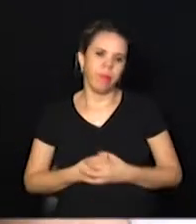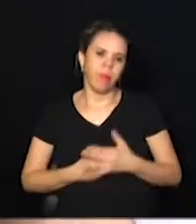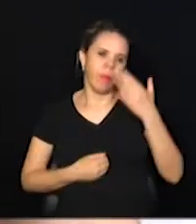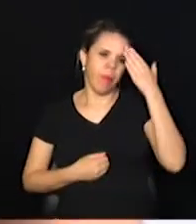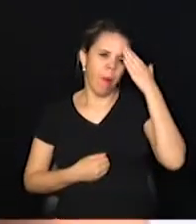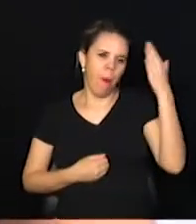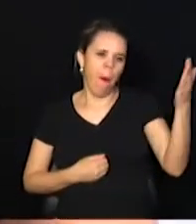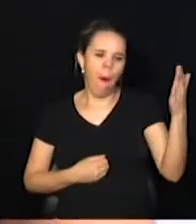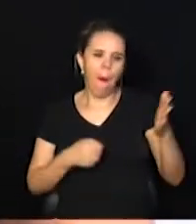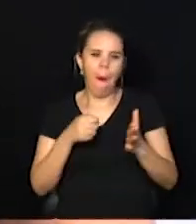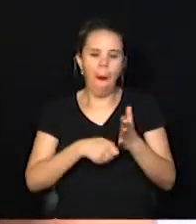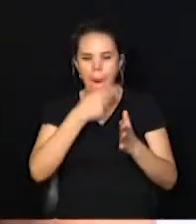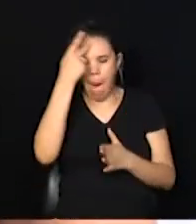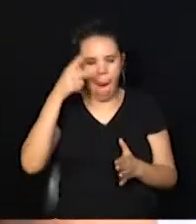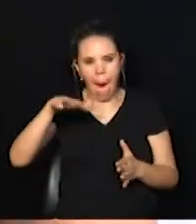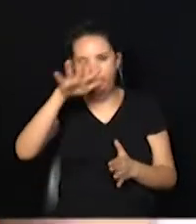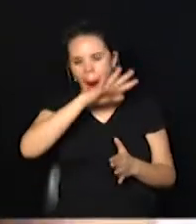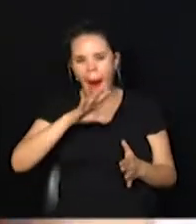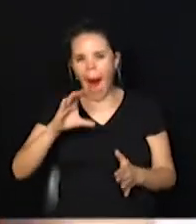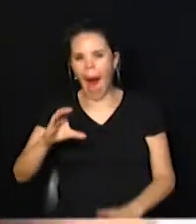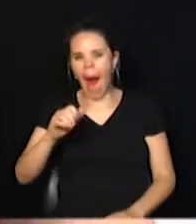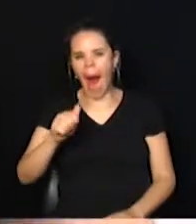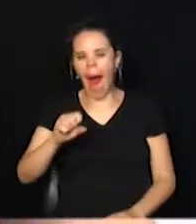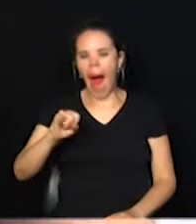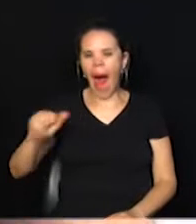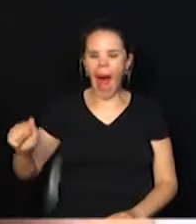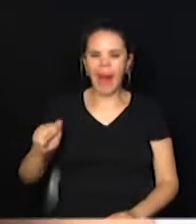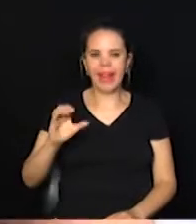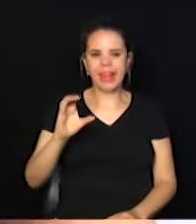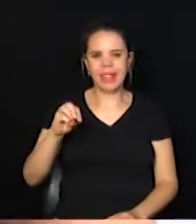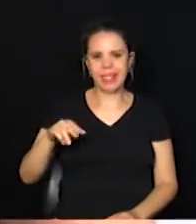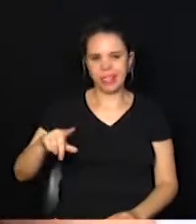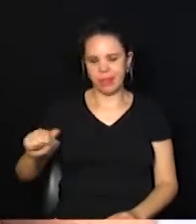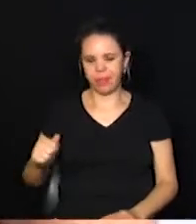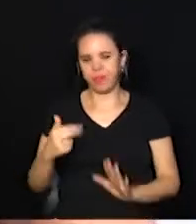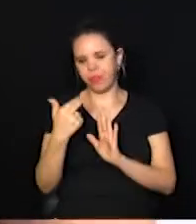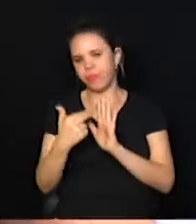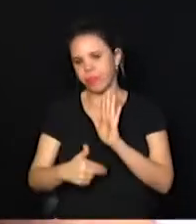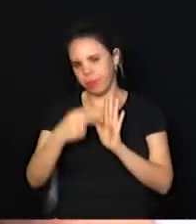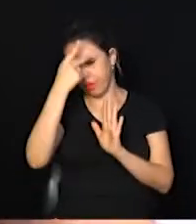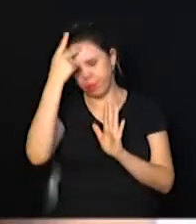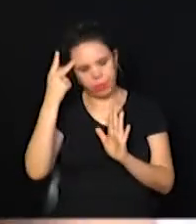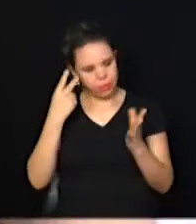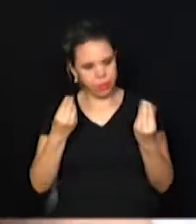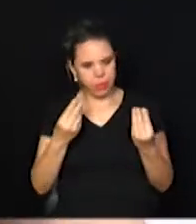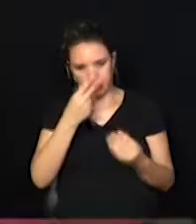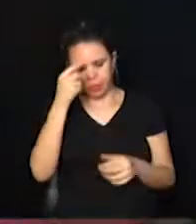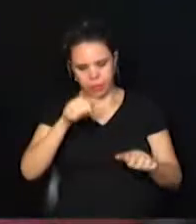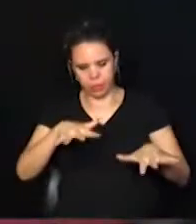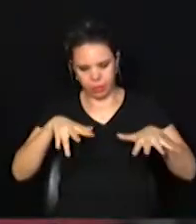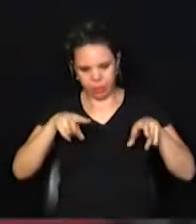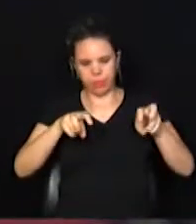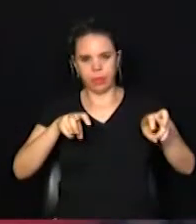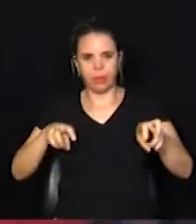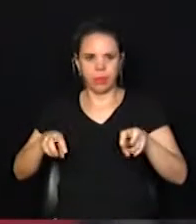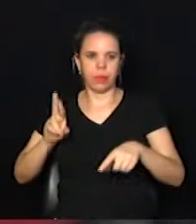nossos militantes aqui, a Cássia, a Camila, que fazem parte do diretório da executiva. Quero agradecer a Rose, a Edna,